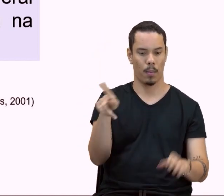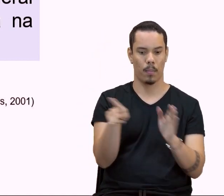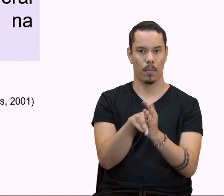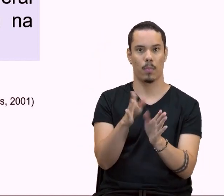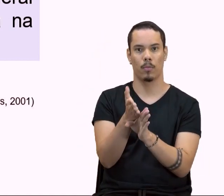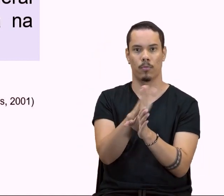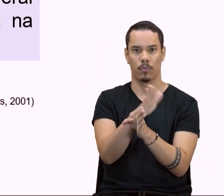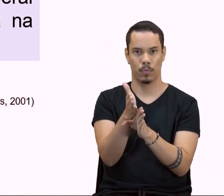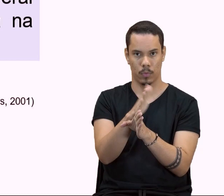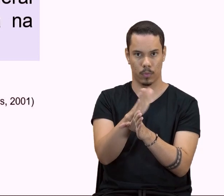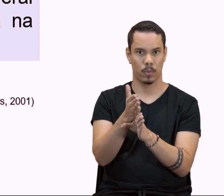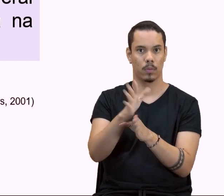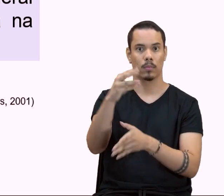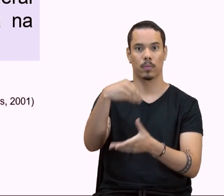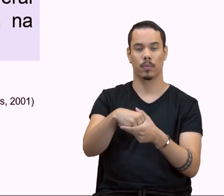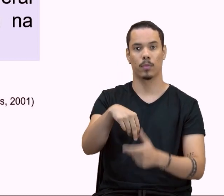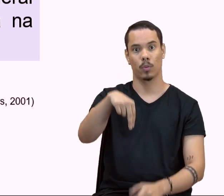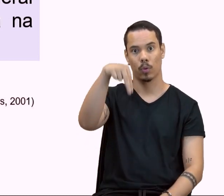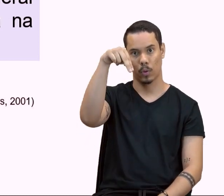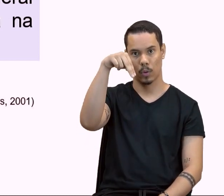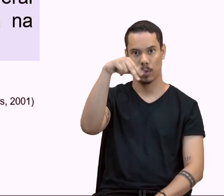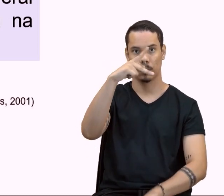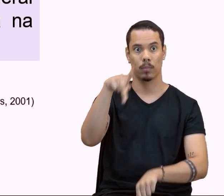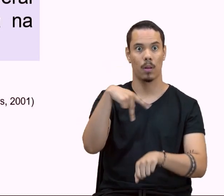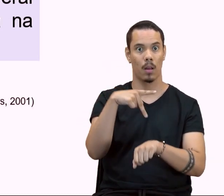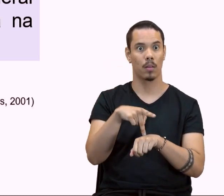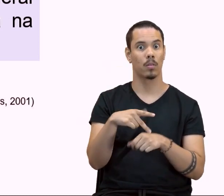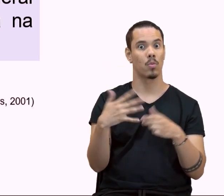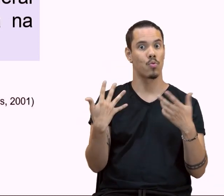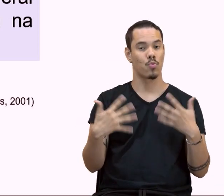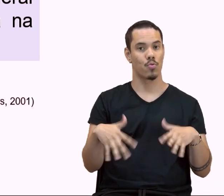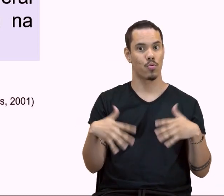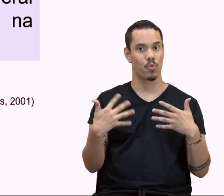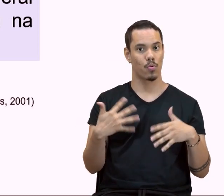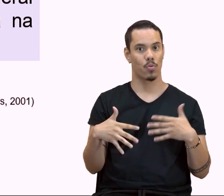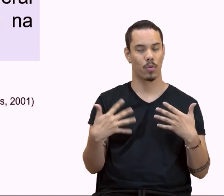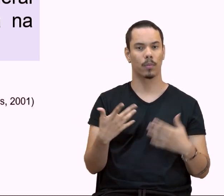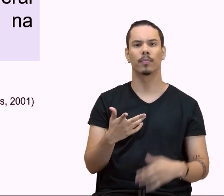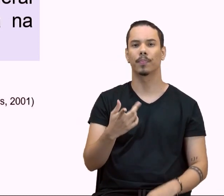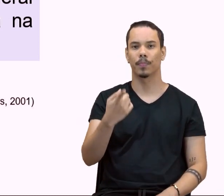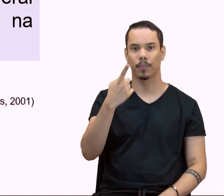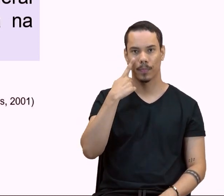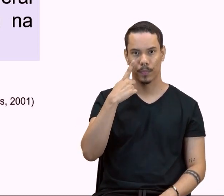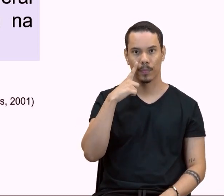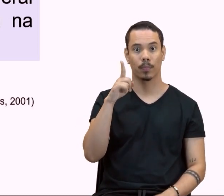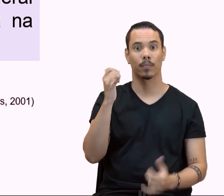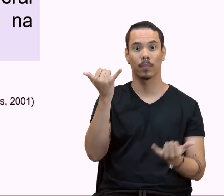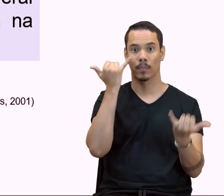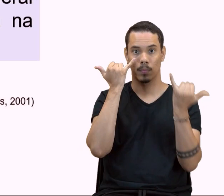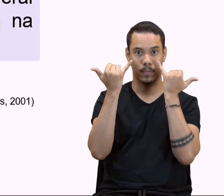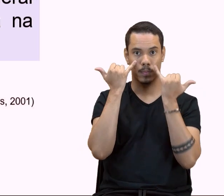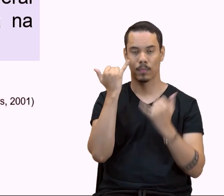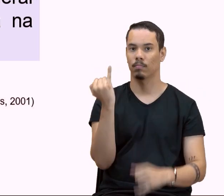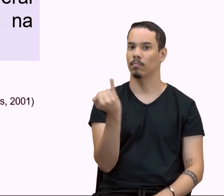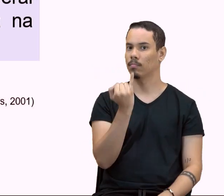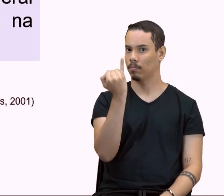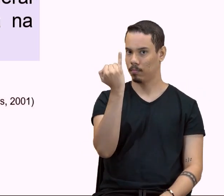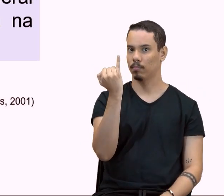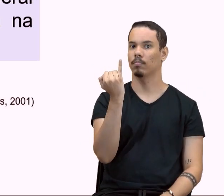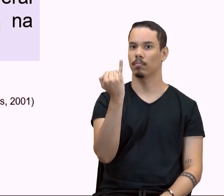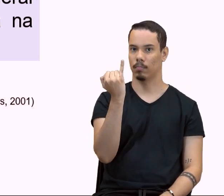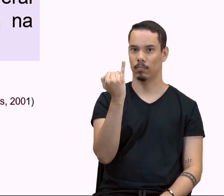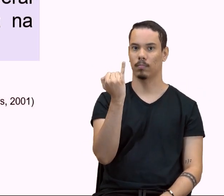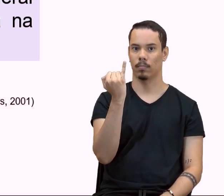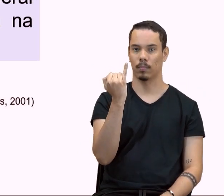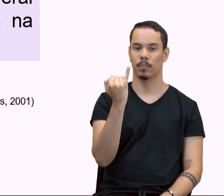na região norte do país. Opa! Olha só, galera, que informação importante. Agora,